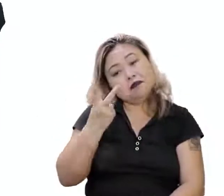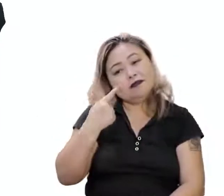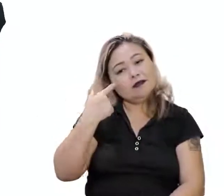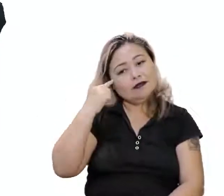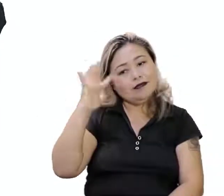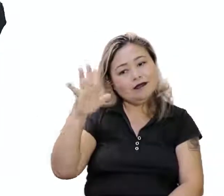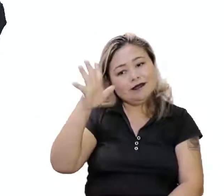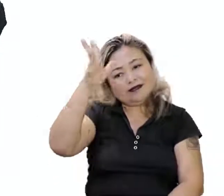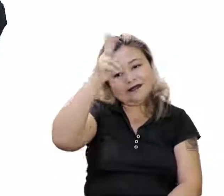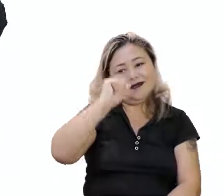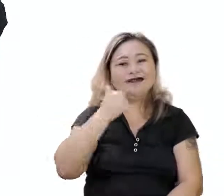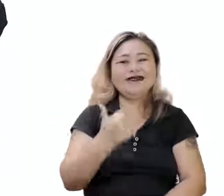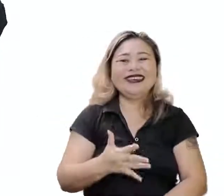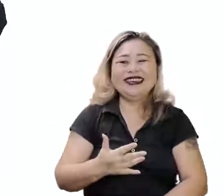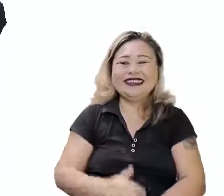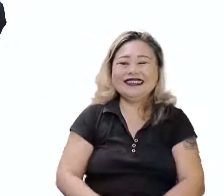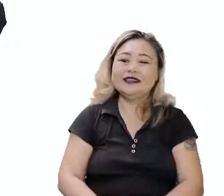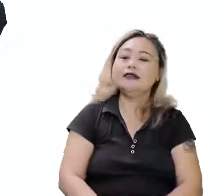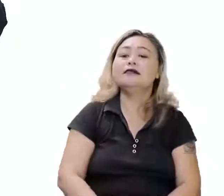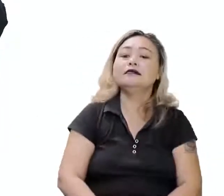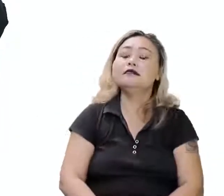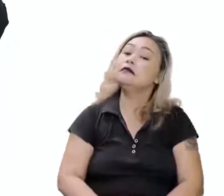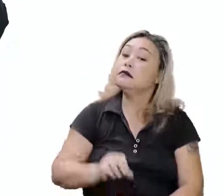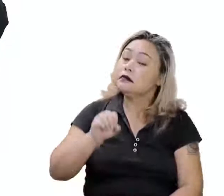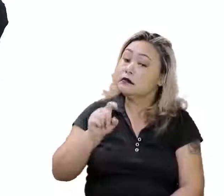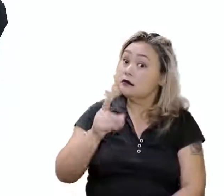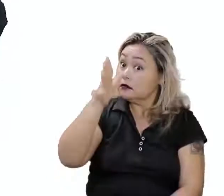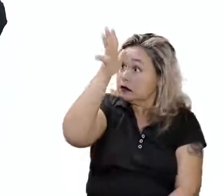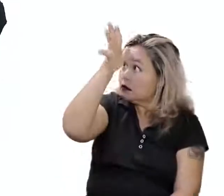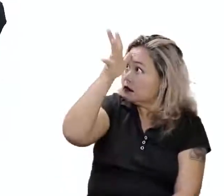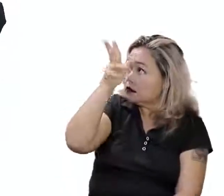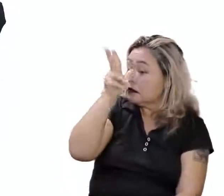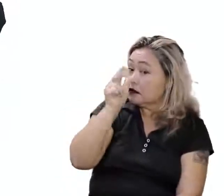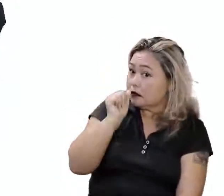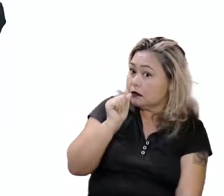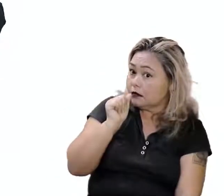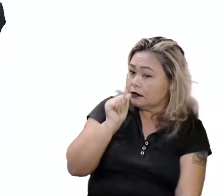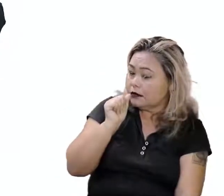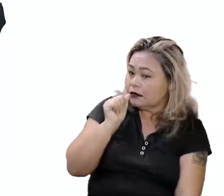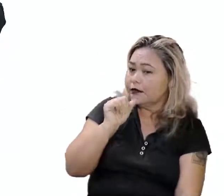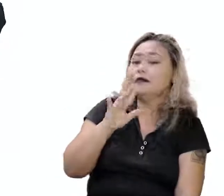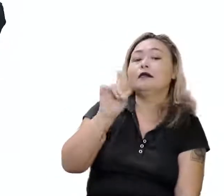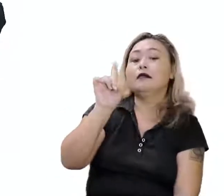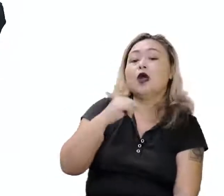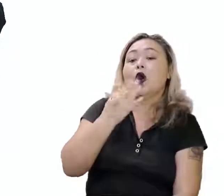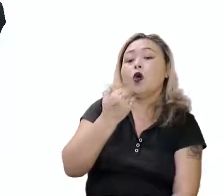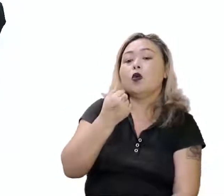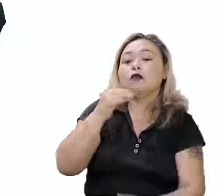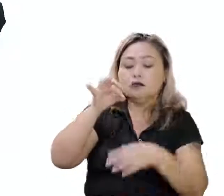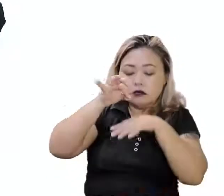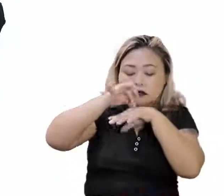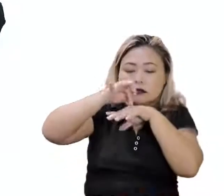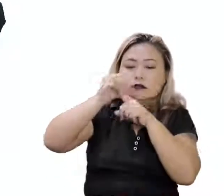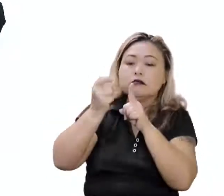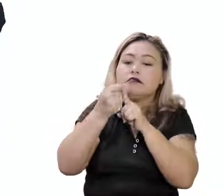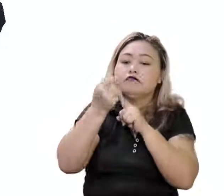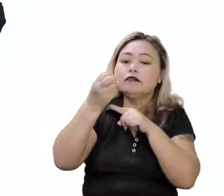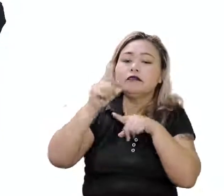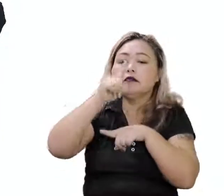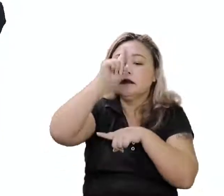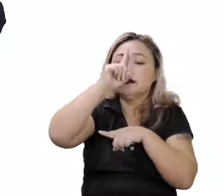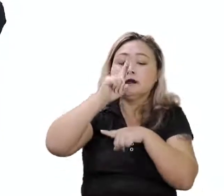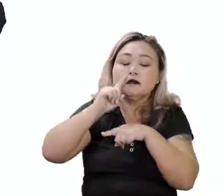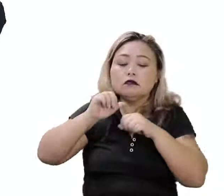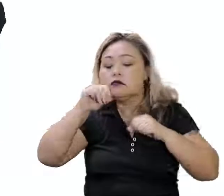Imaginou aí? Tá. Se for uma galinha, essa galinha comeu milhozinho. Eu joguei